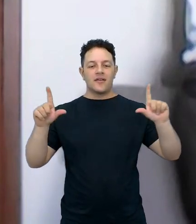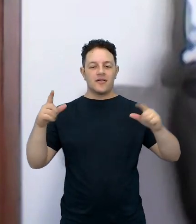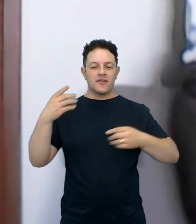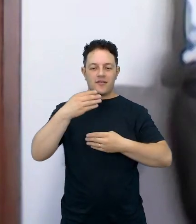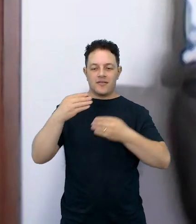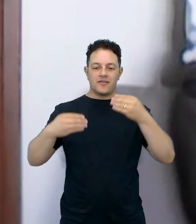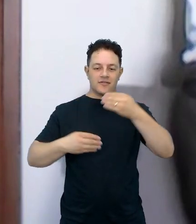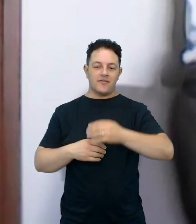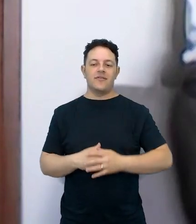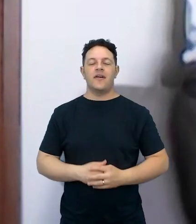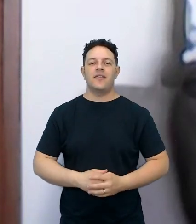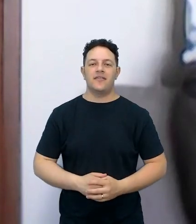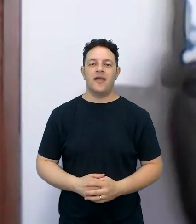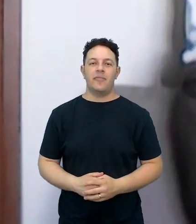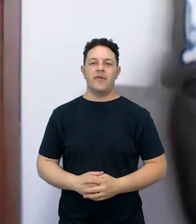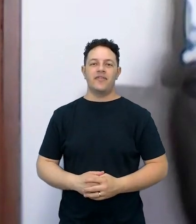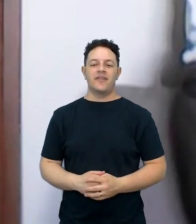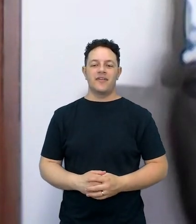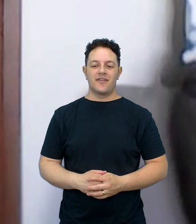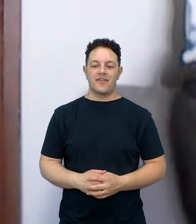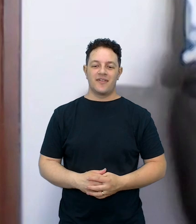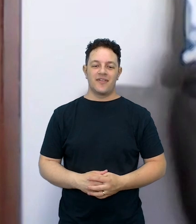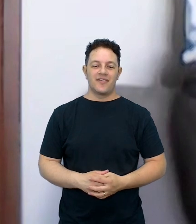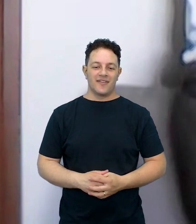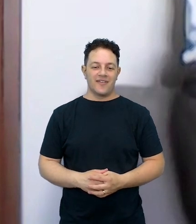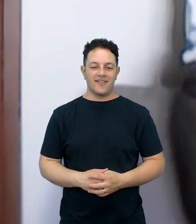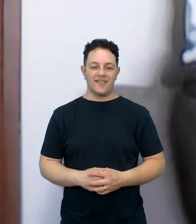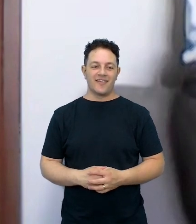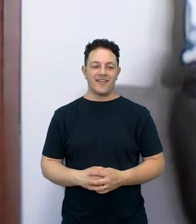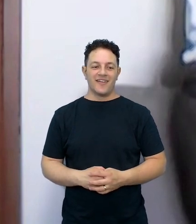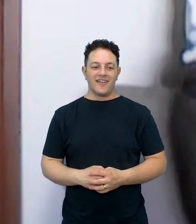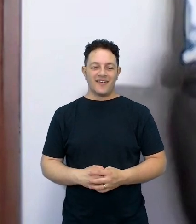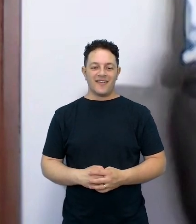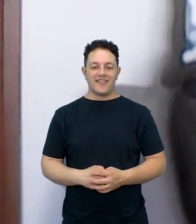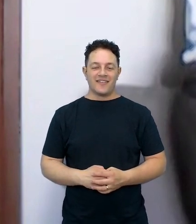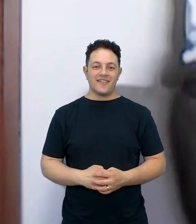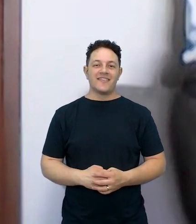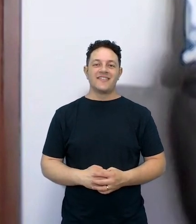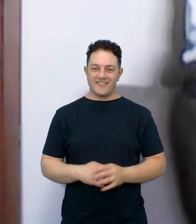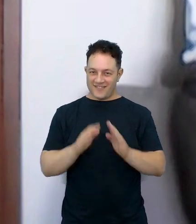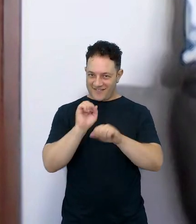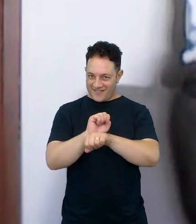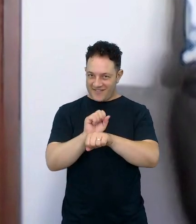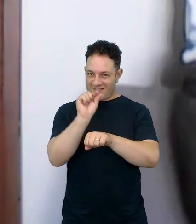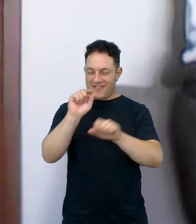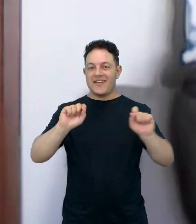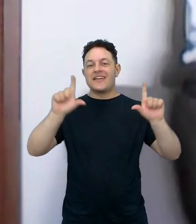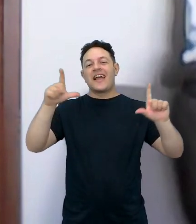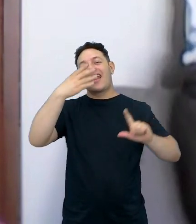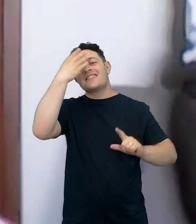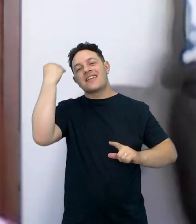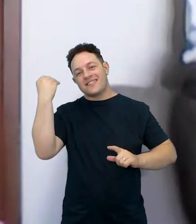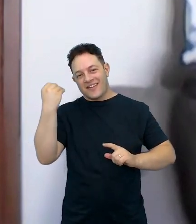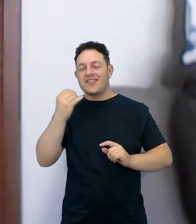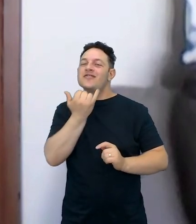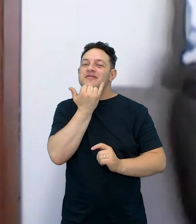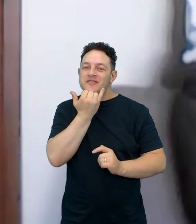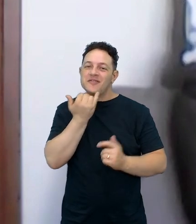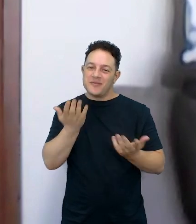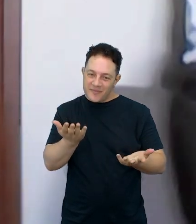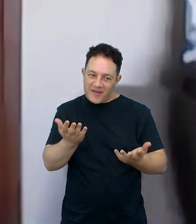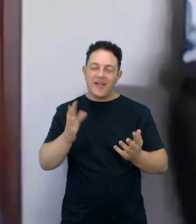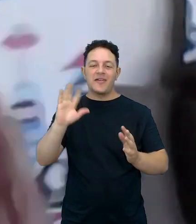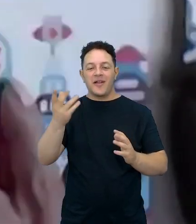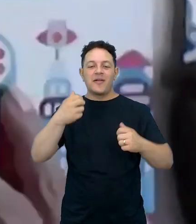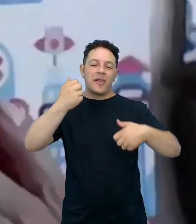de apresentação. Só um pouquinho, pessoal, por gentileza, tá? Eu peço desculpas, que acho que voltou meu rosto para a